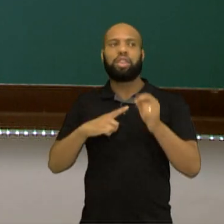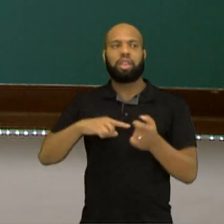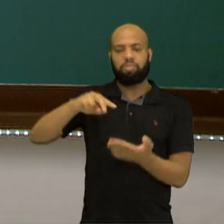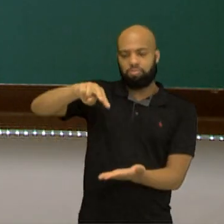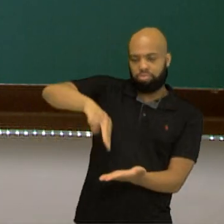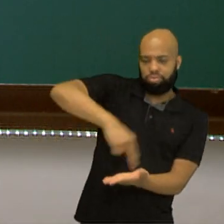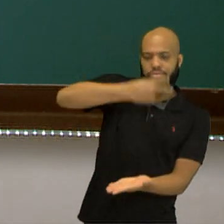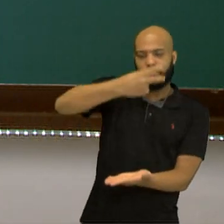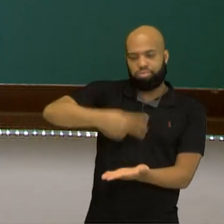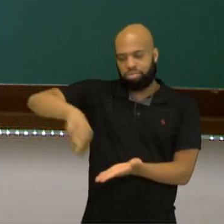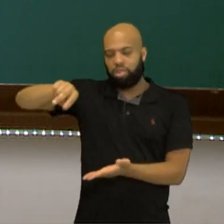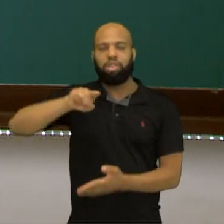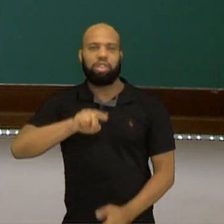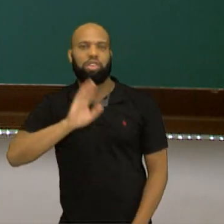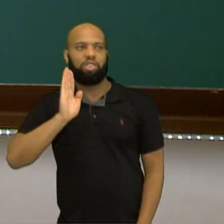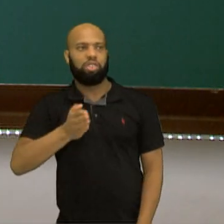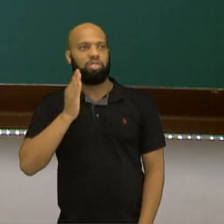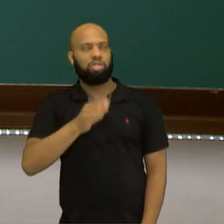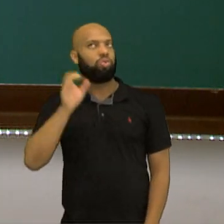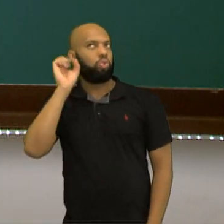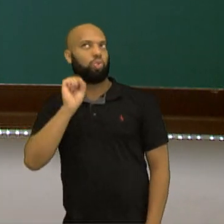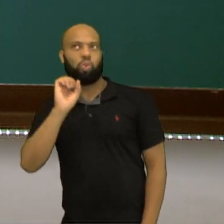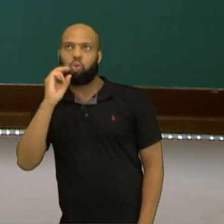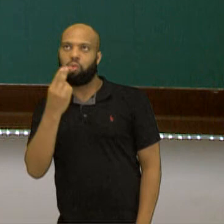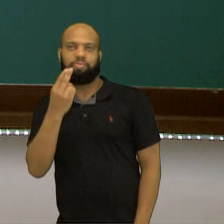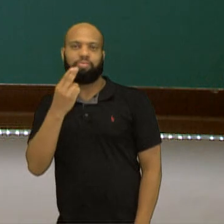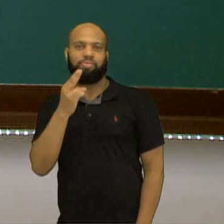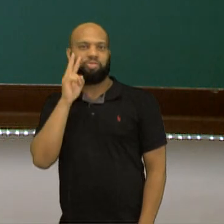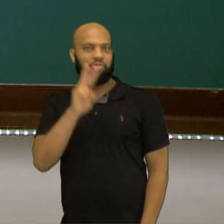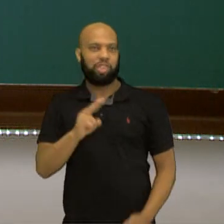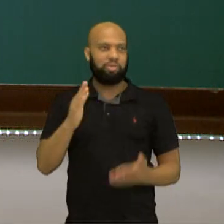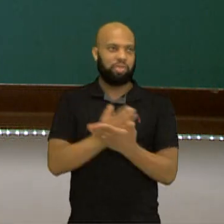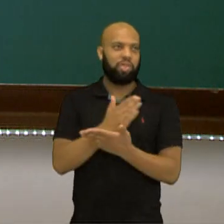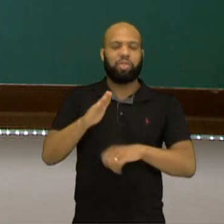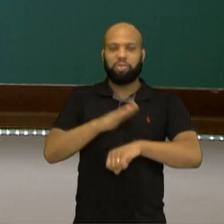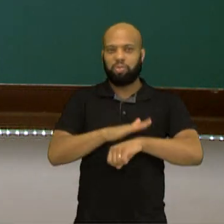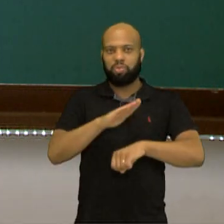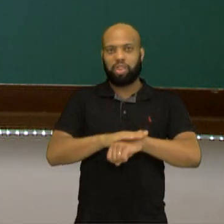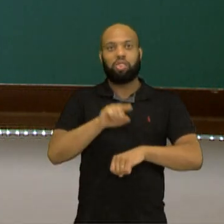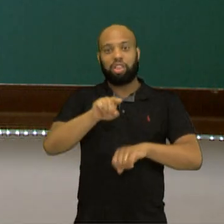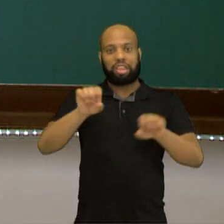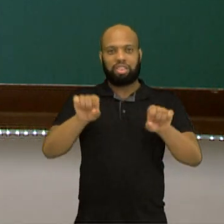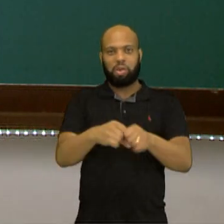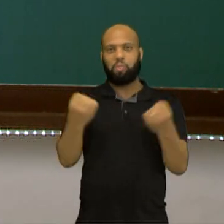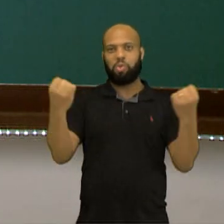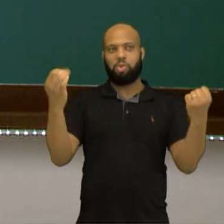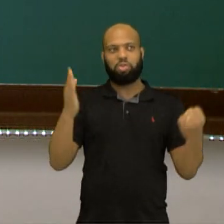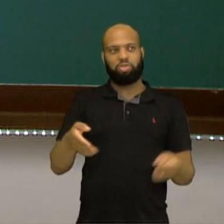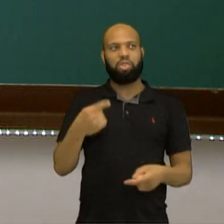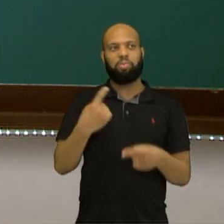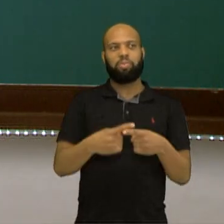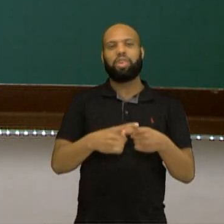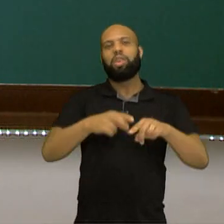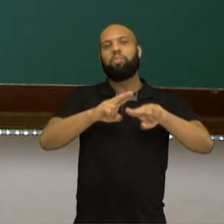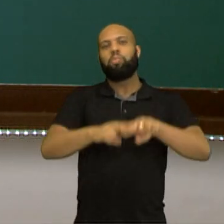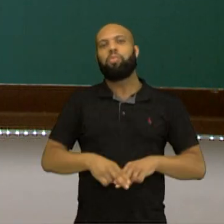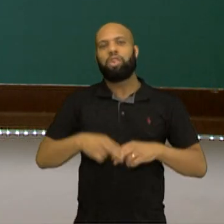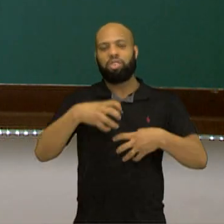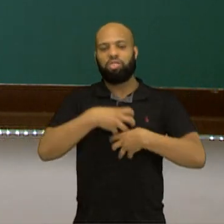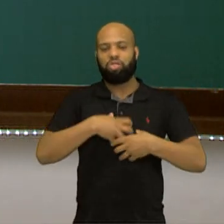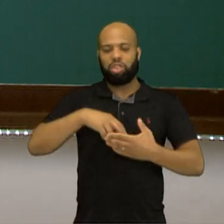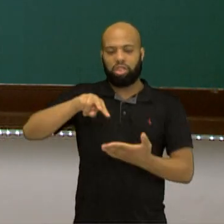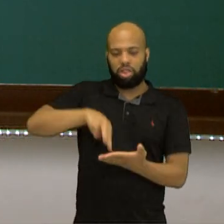devem ter escutado muitas vezes, ou vocês já devem ter quebrado muitos shapes aí na vida de vocês, né? Porque por conta das manobras o